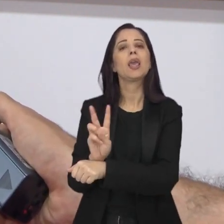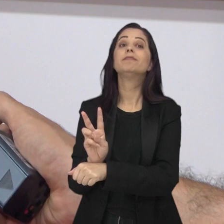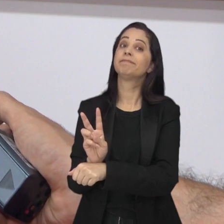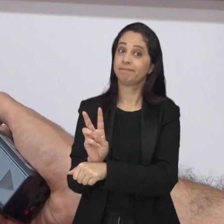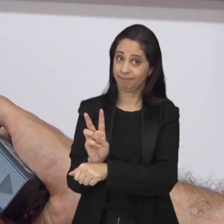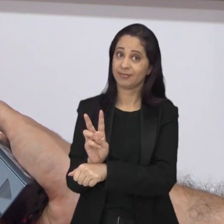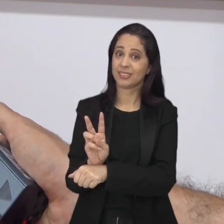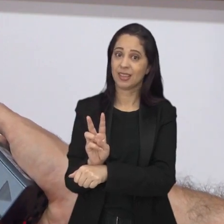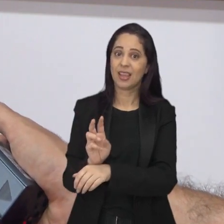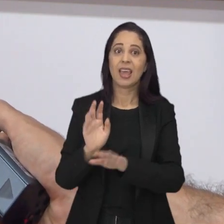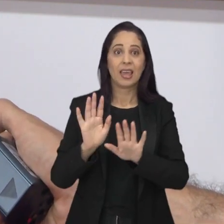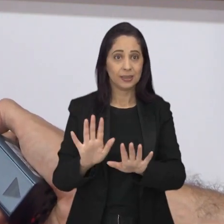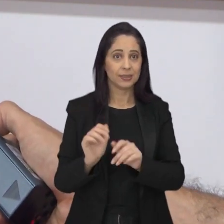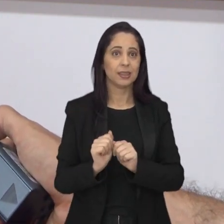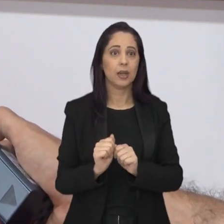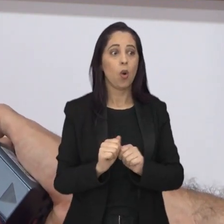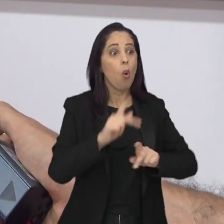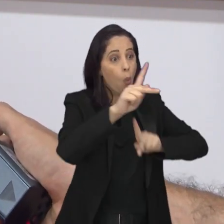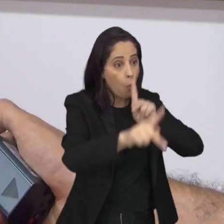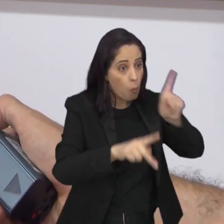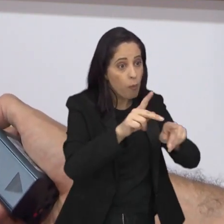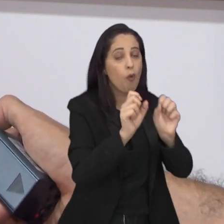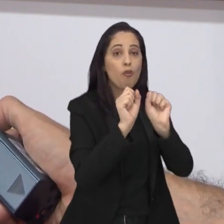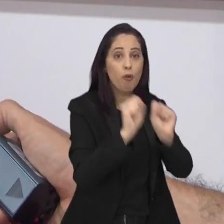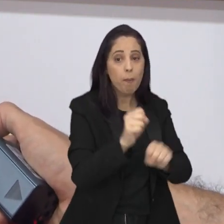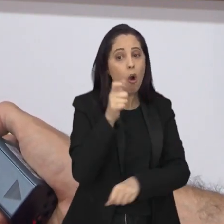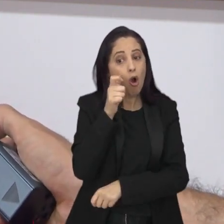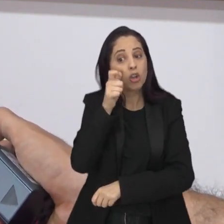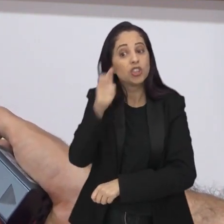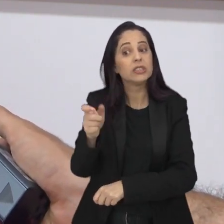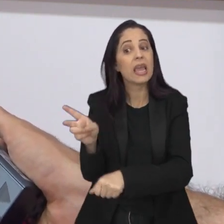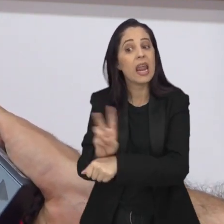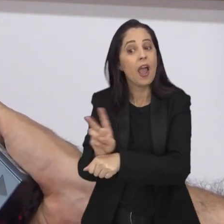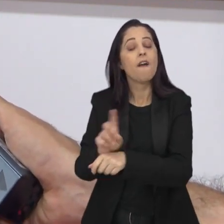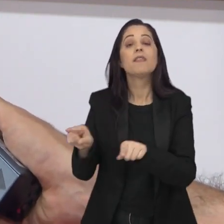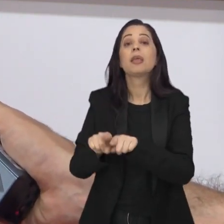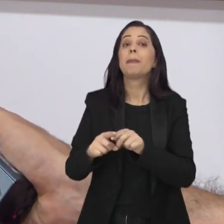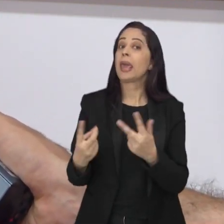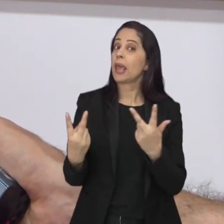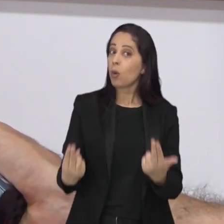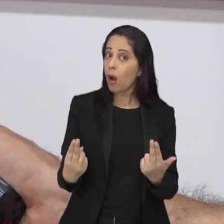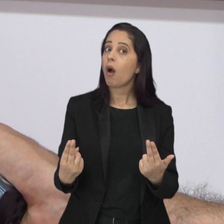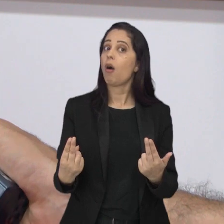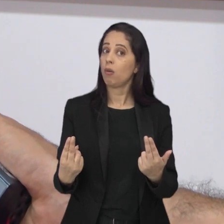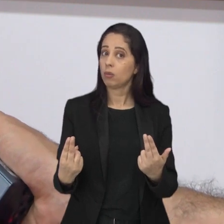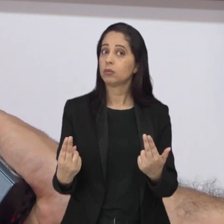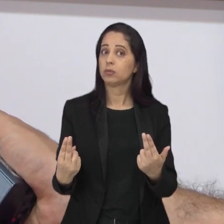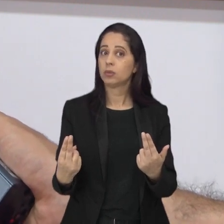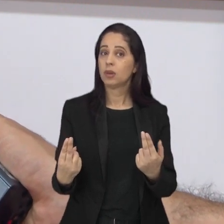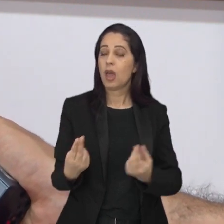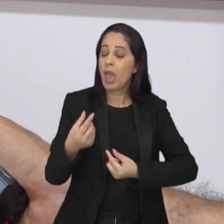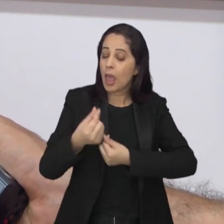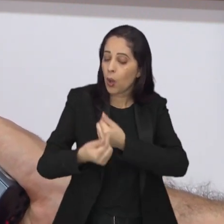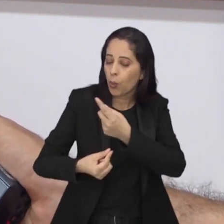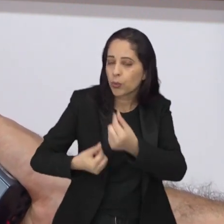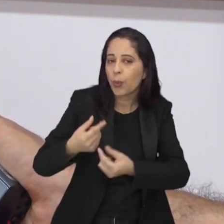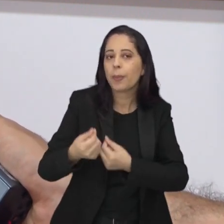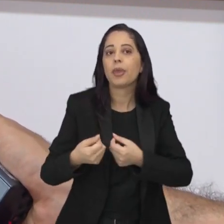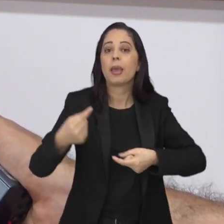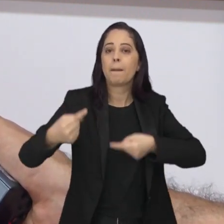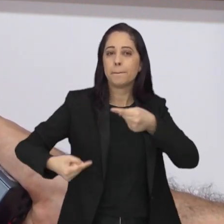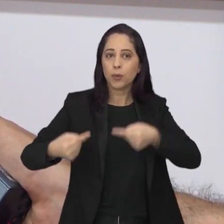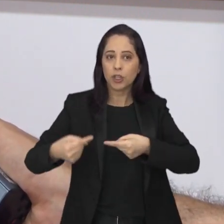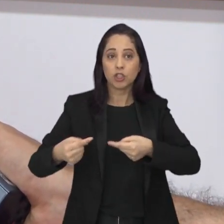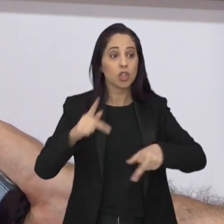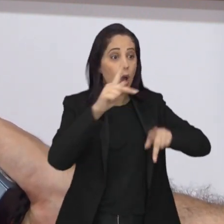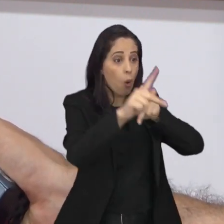pessoa passar a se interessar pelo assunto, né? Economia da nossa cidade, né? Política,